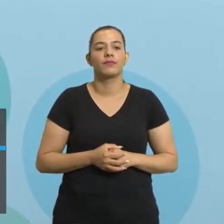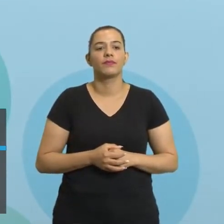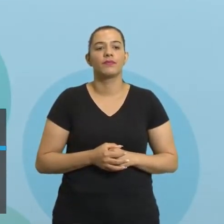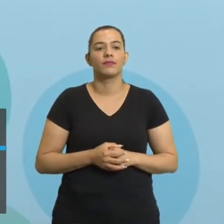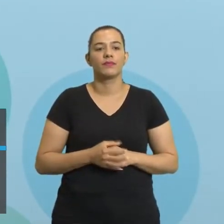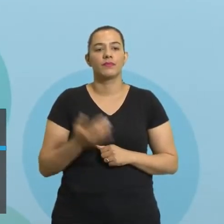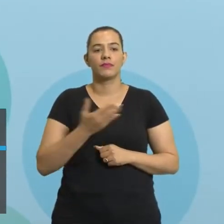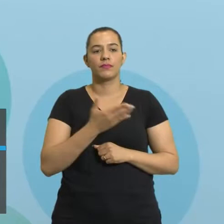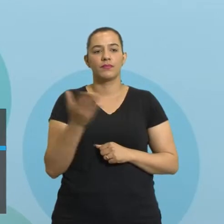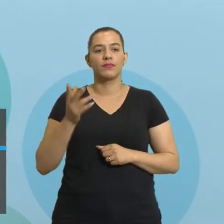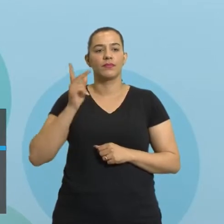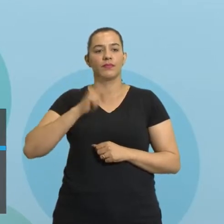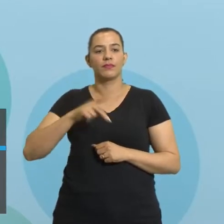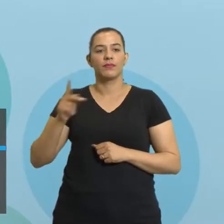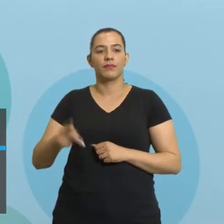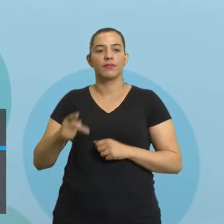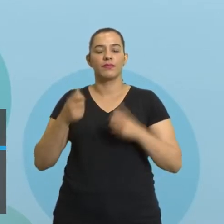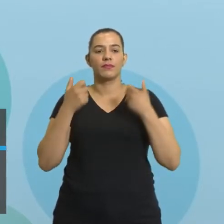a professora